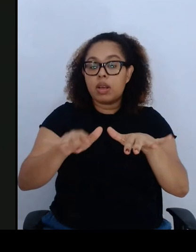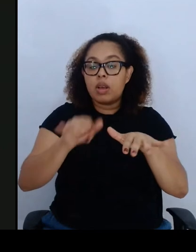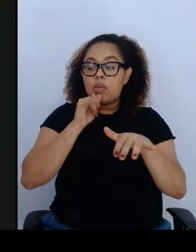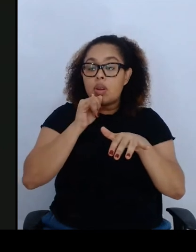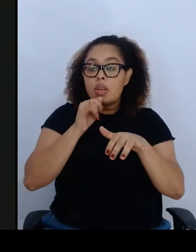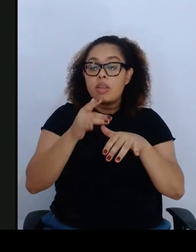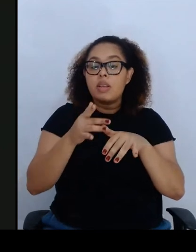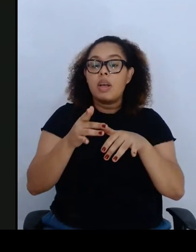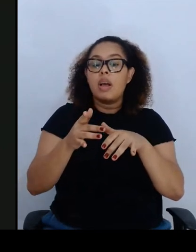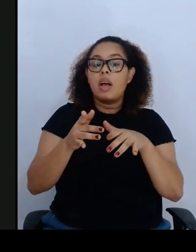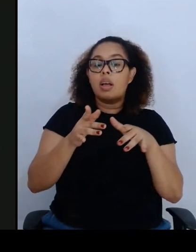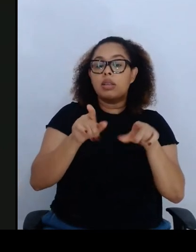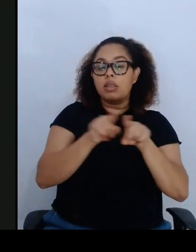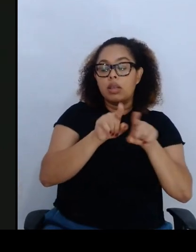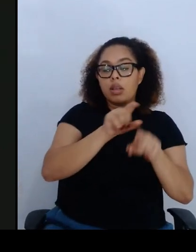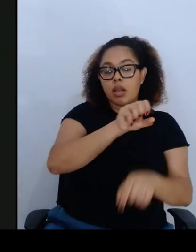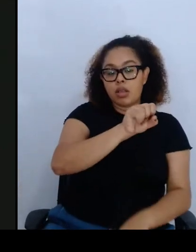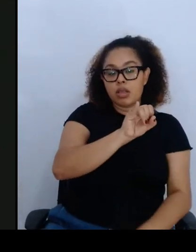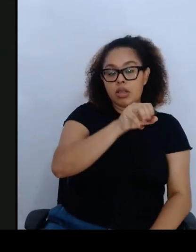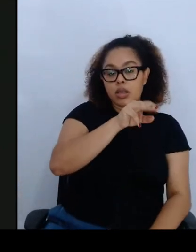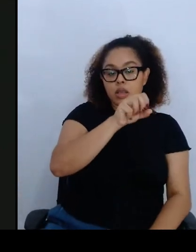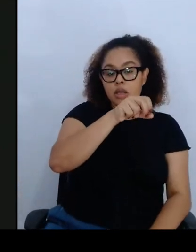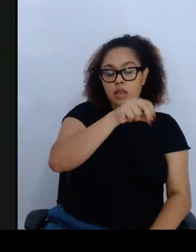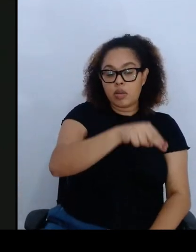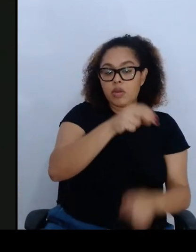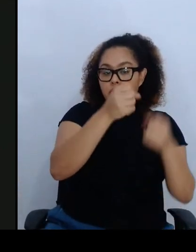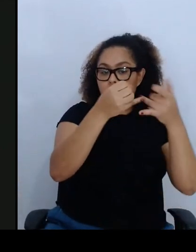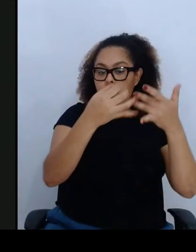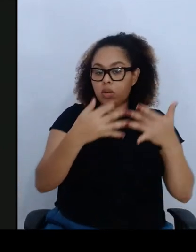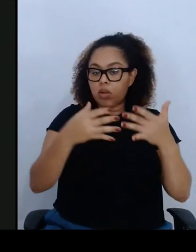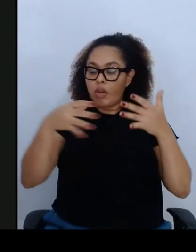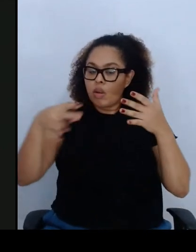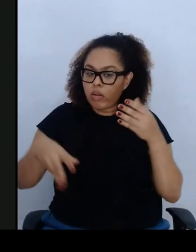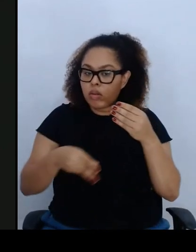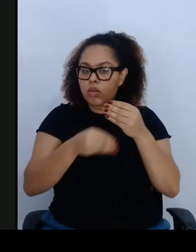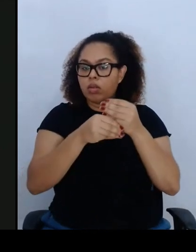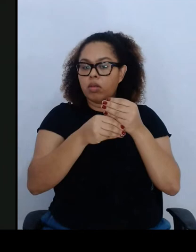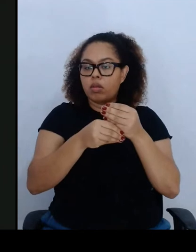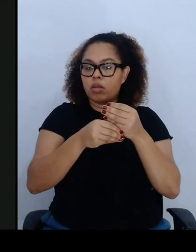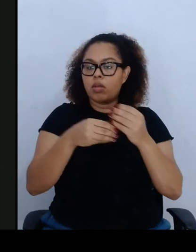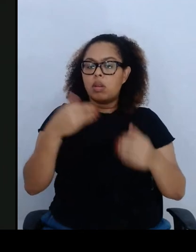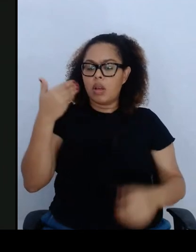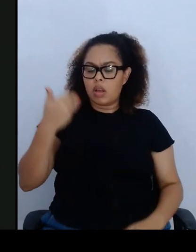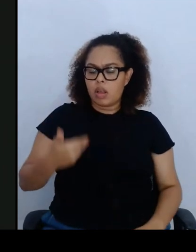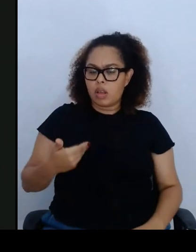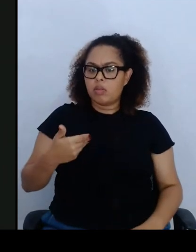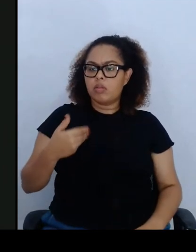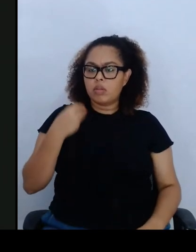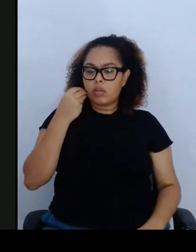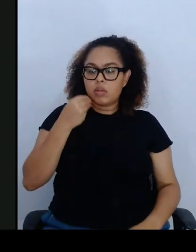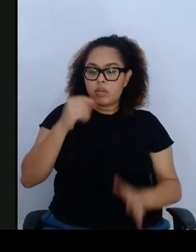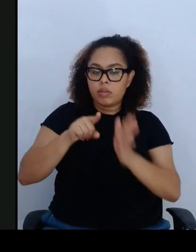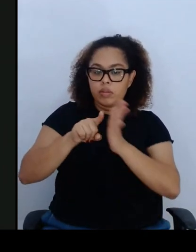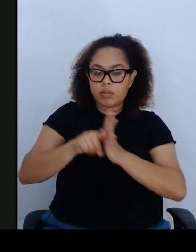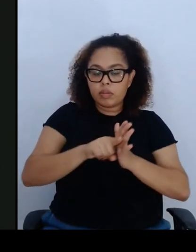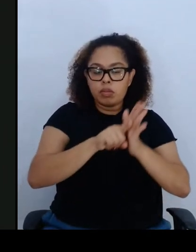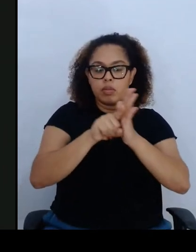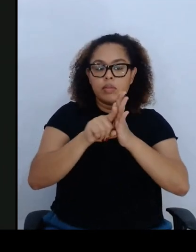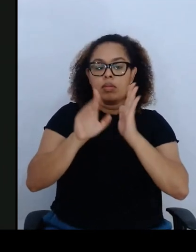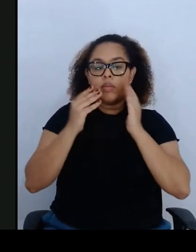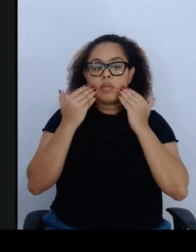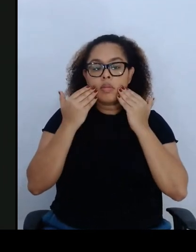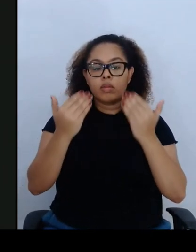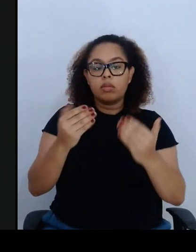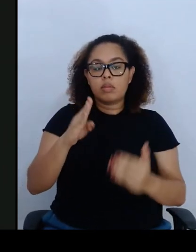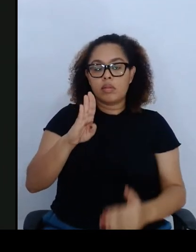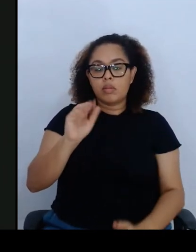Simon acaba de falar também por exemplo eu trabalhei em pesquisas que colocaram Bacon em um